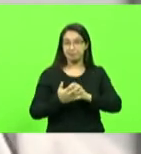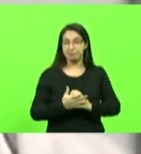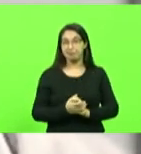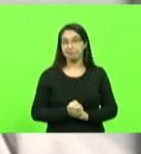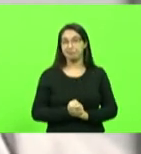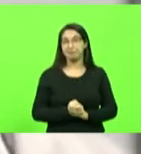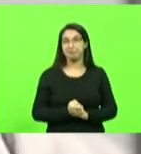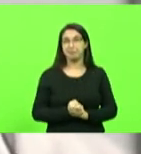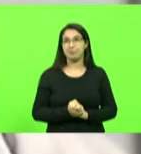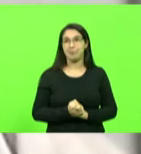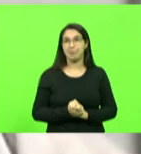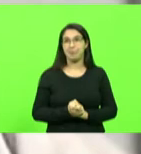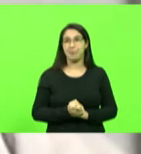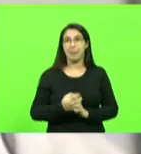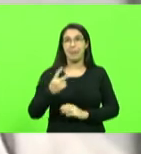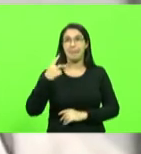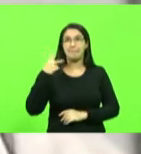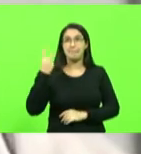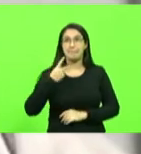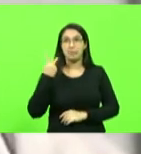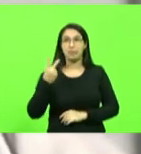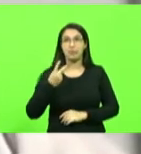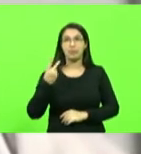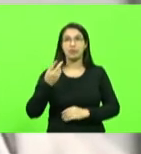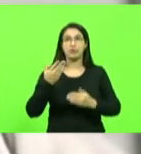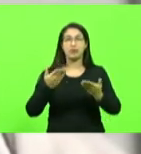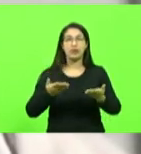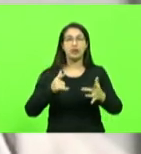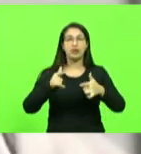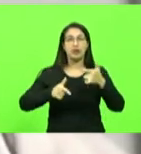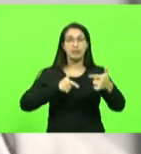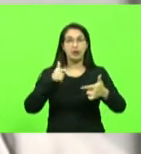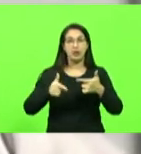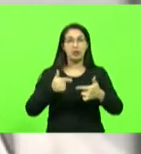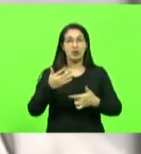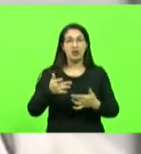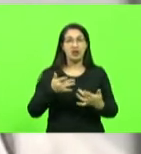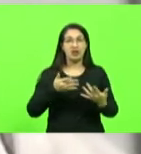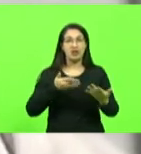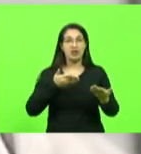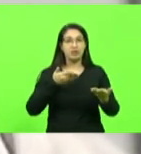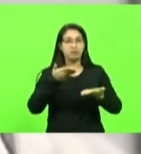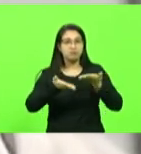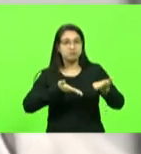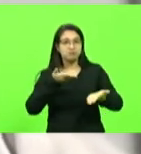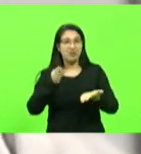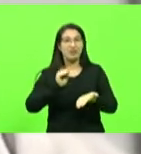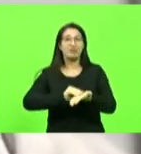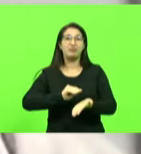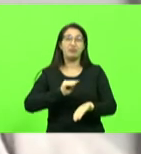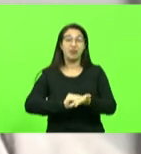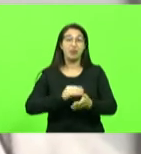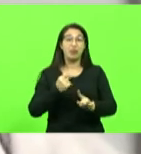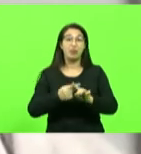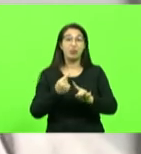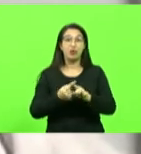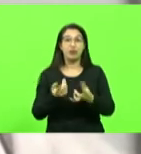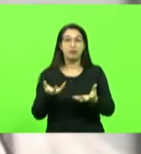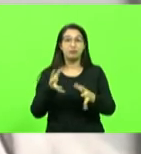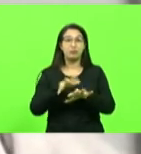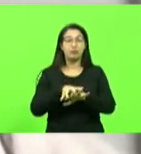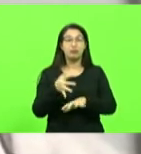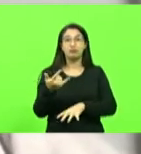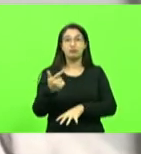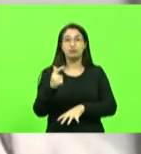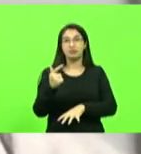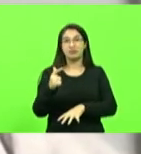da política e de seus trabalhadores, esses não foram tratados com o devido cuidado, pois não foram incluídos no Plano Nacional